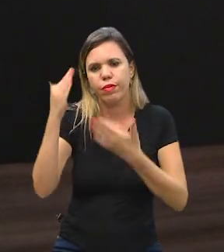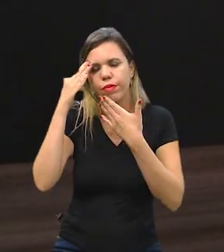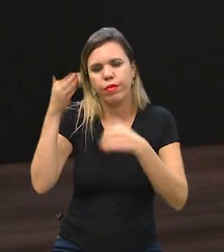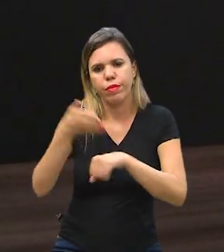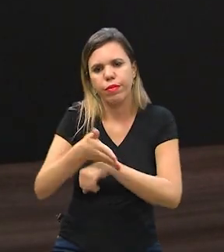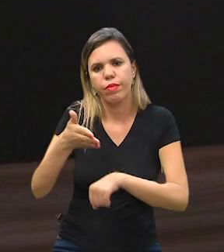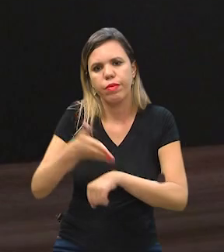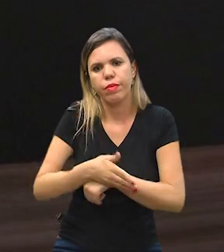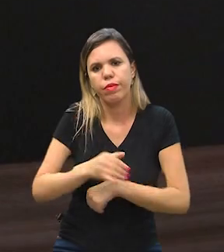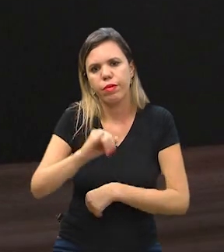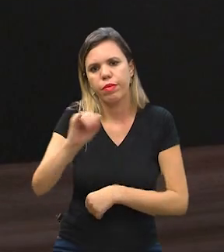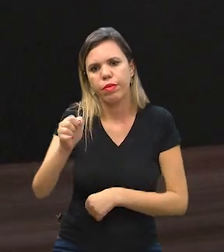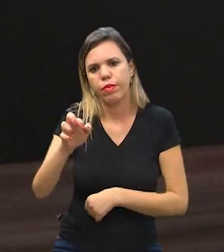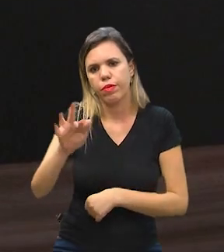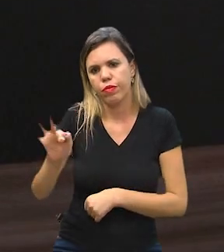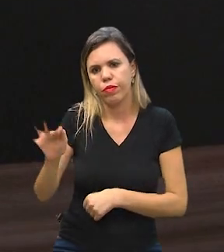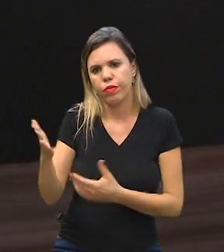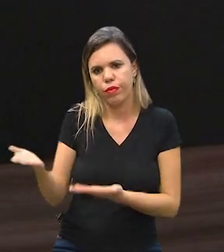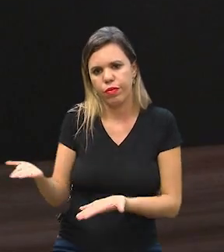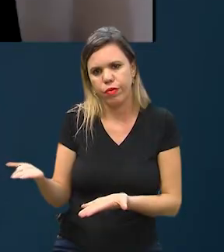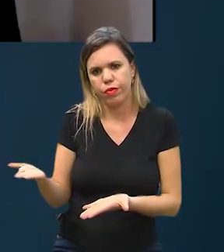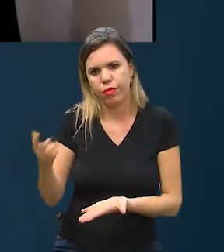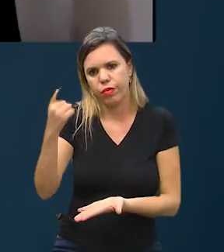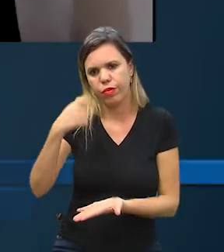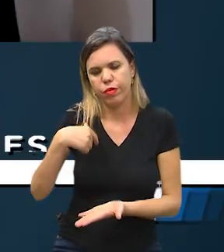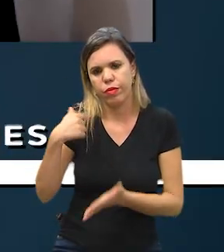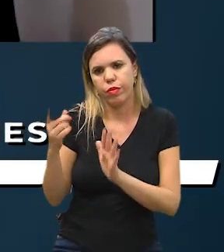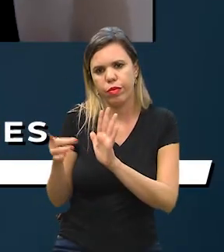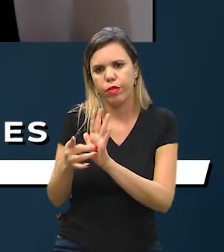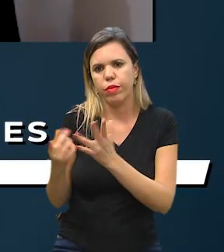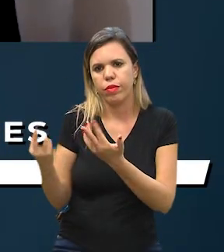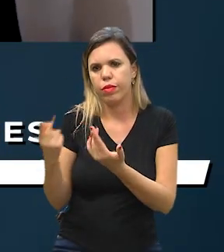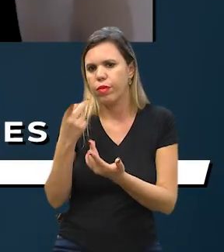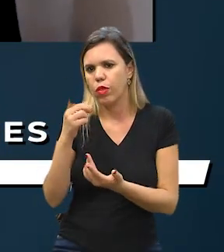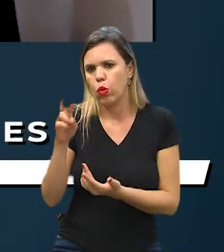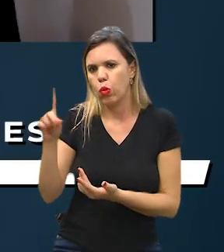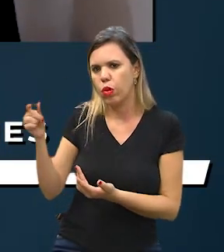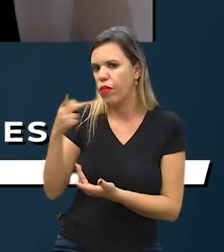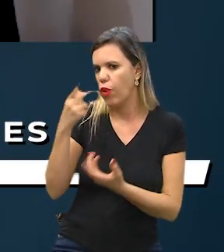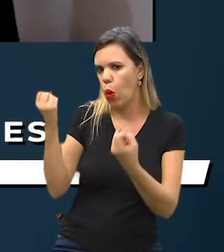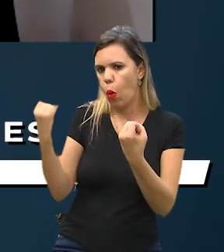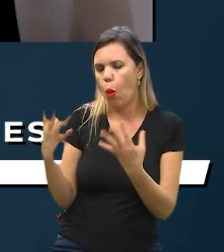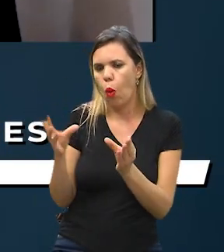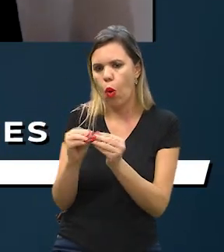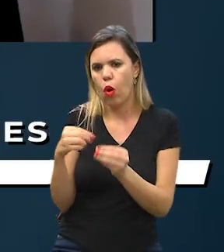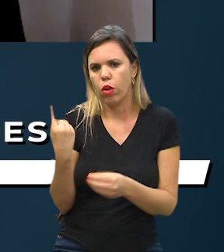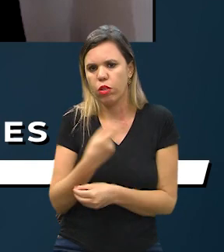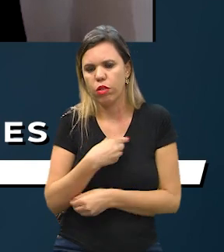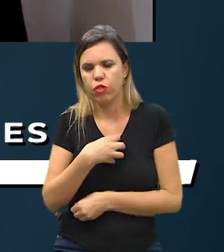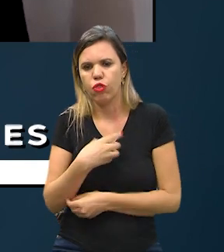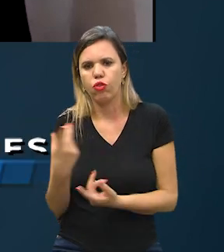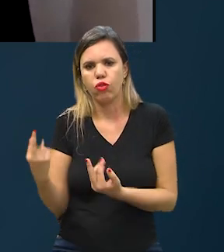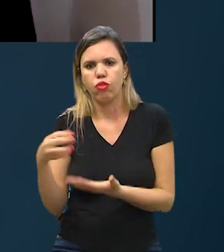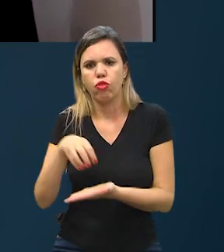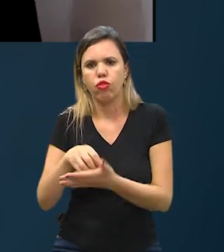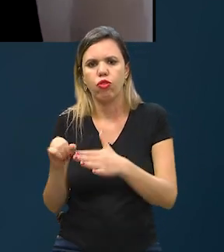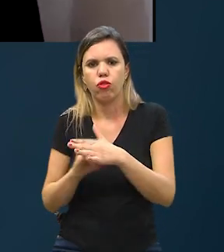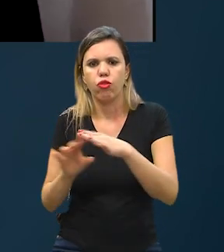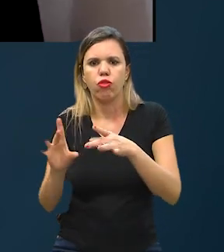eu agradeço a sua participação. Jeff, para você. Eu acho que a Duda, ela disse tudo, assim, que a gente sente. Eu acho que a agência está